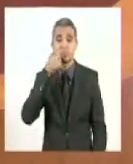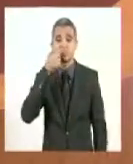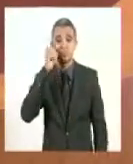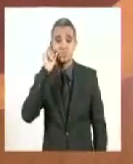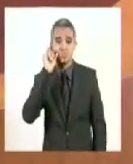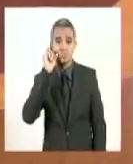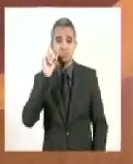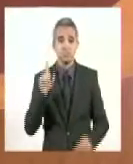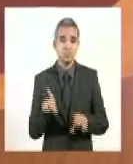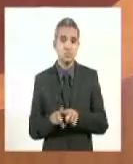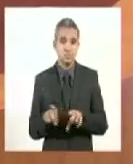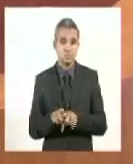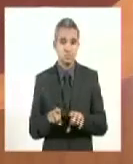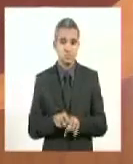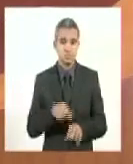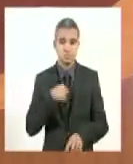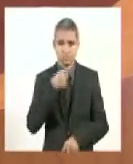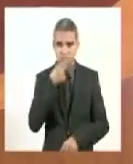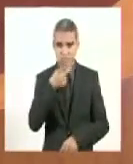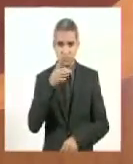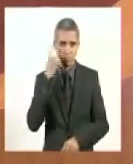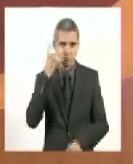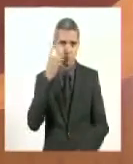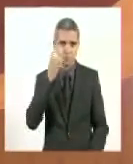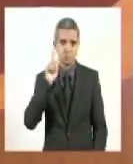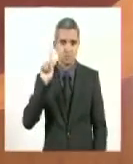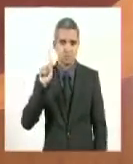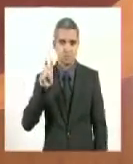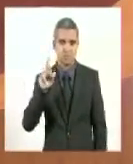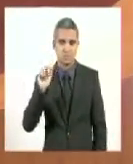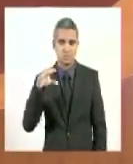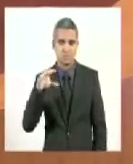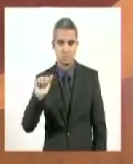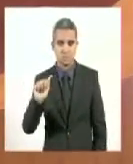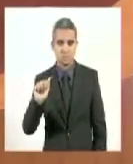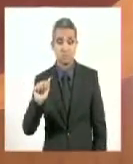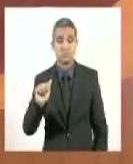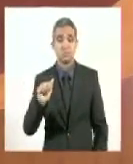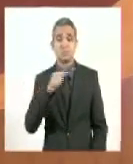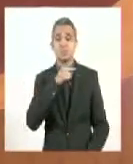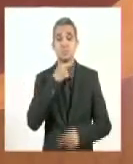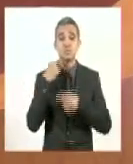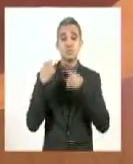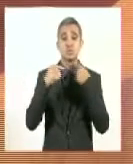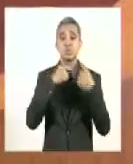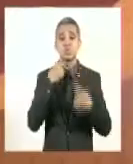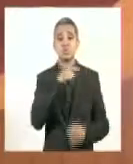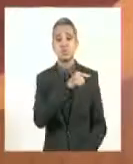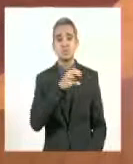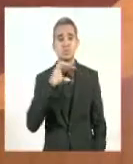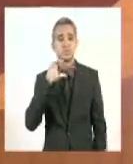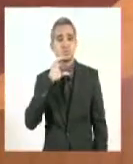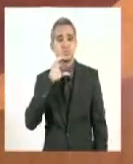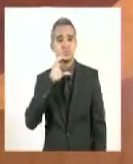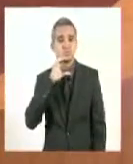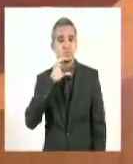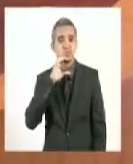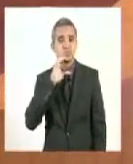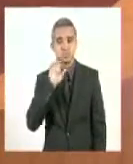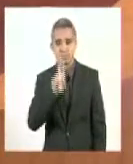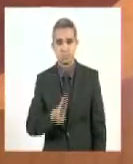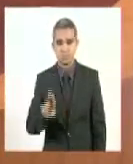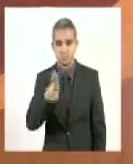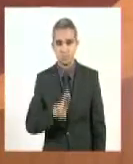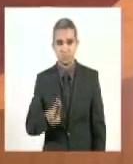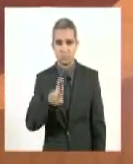dizer também, deputada Graça, que a questão das mortes em Coroatá, e de eu usar o fato